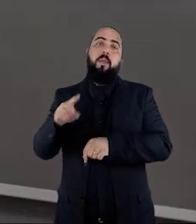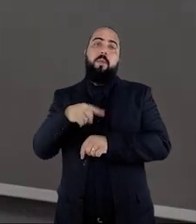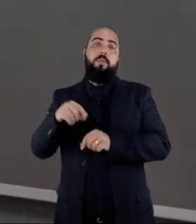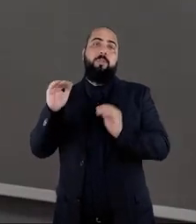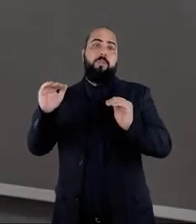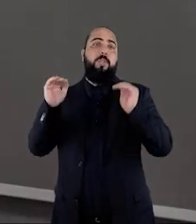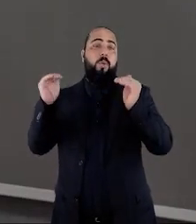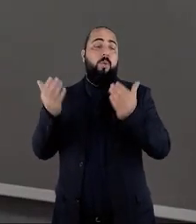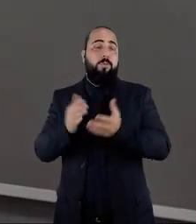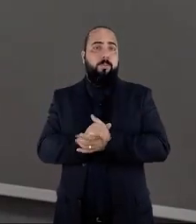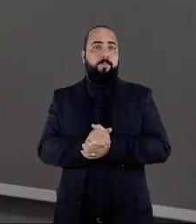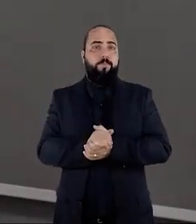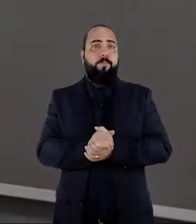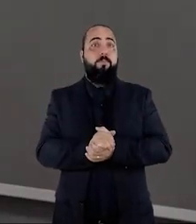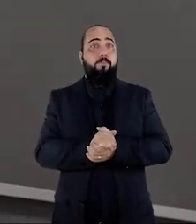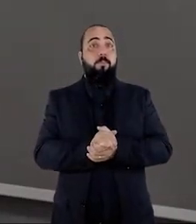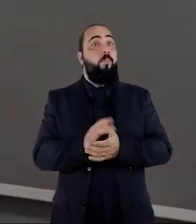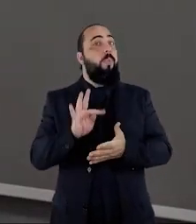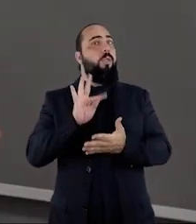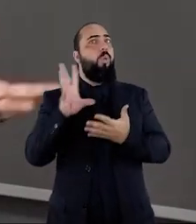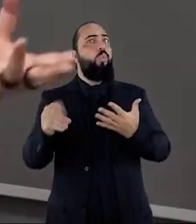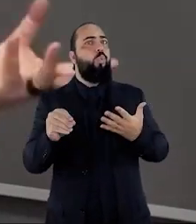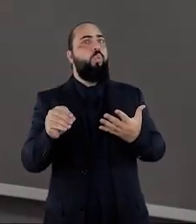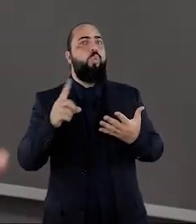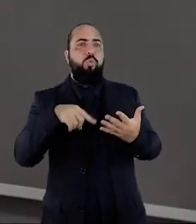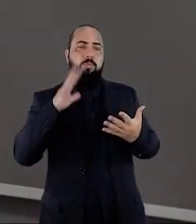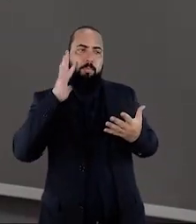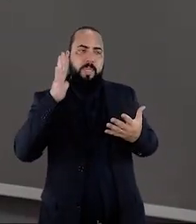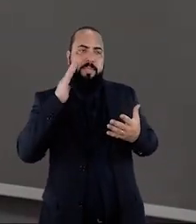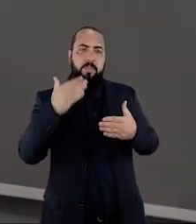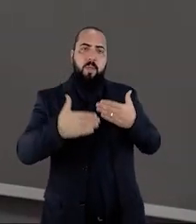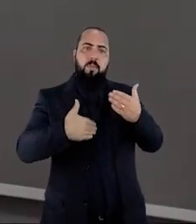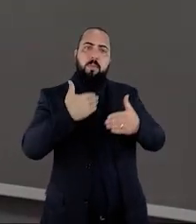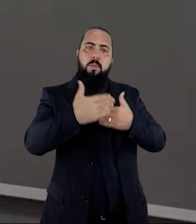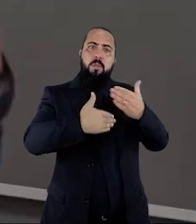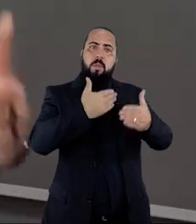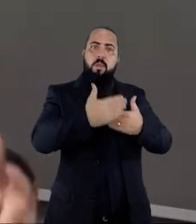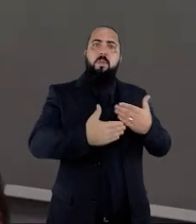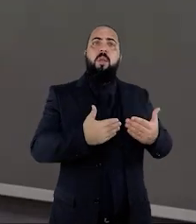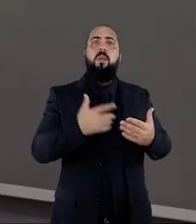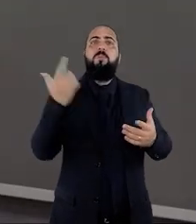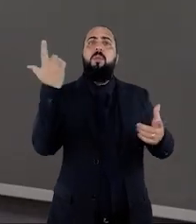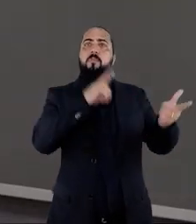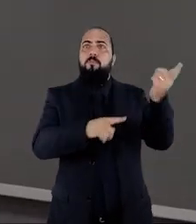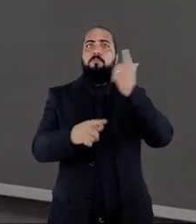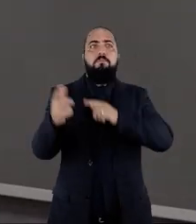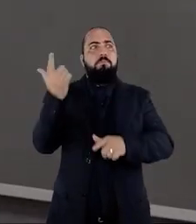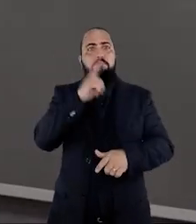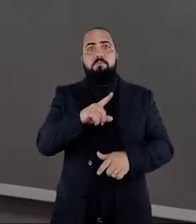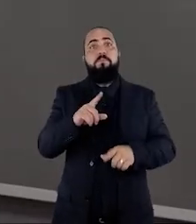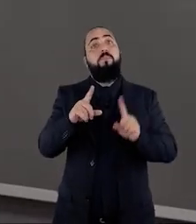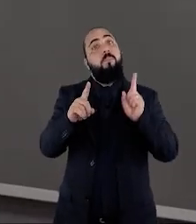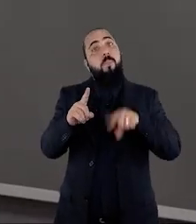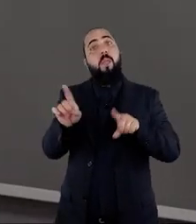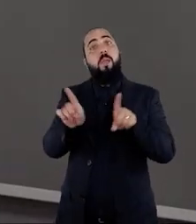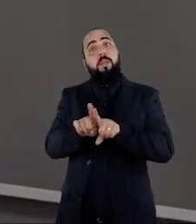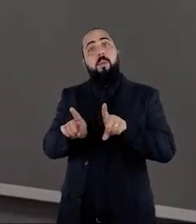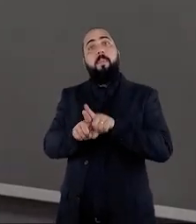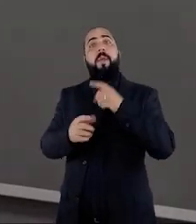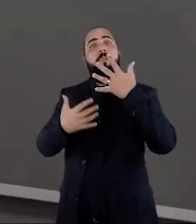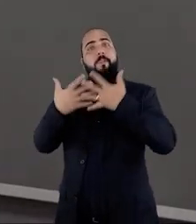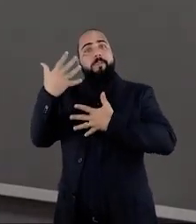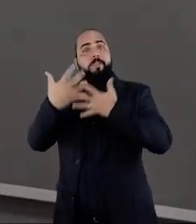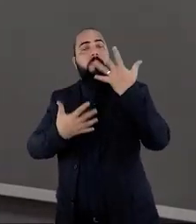de seus autoproclamados senhores. Tudo isso nos faz pensar nesses avanços, nesses ganhos